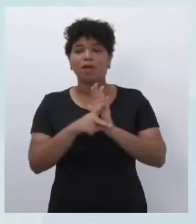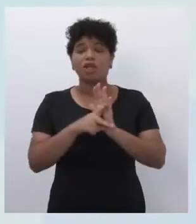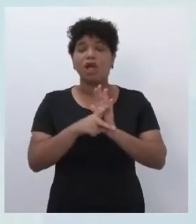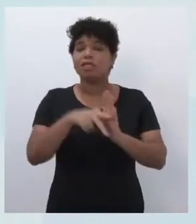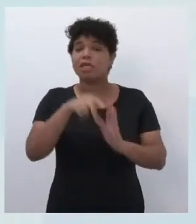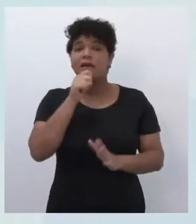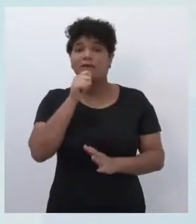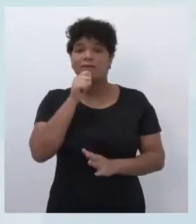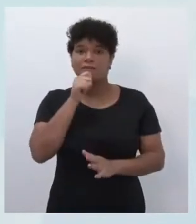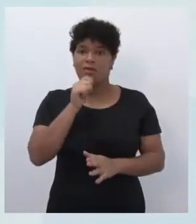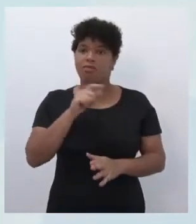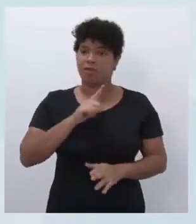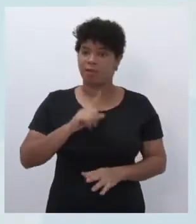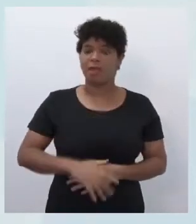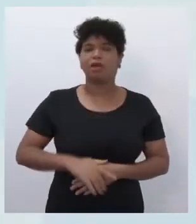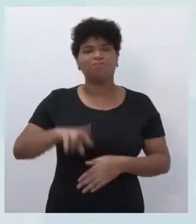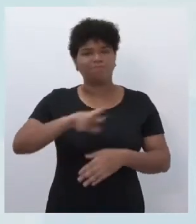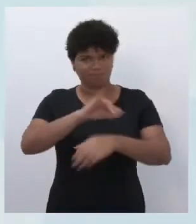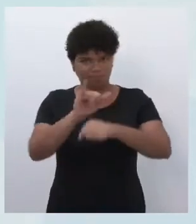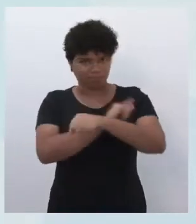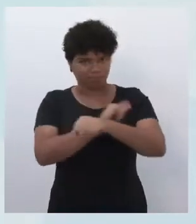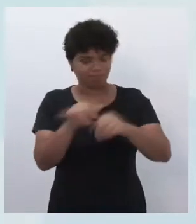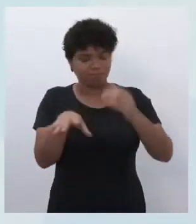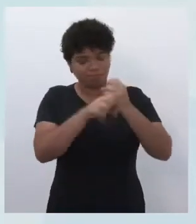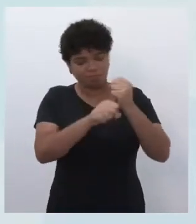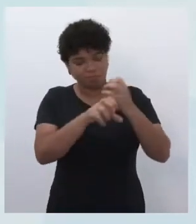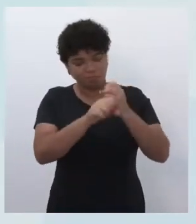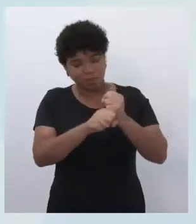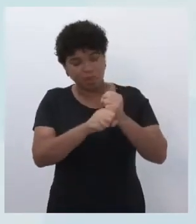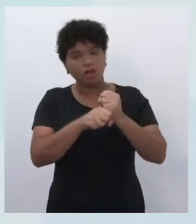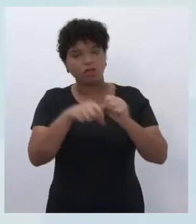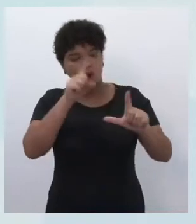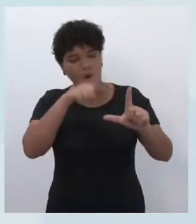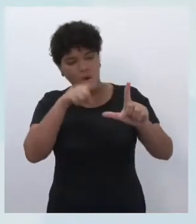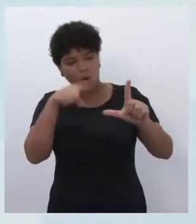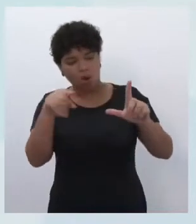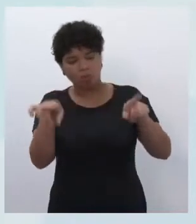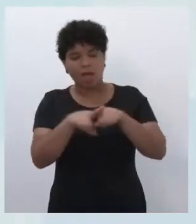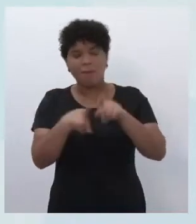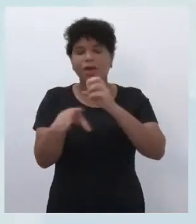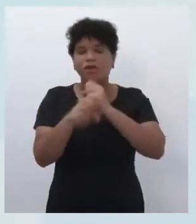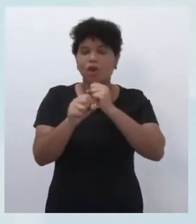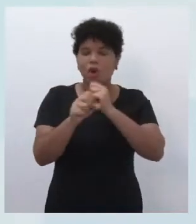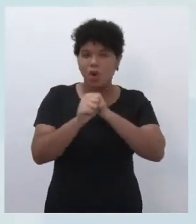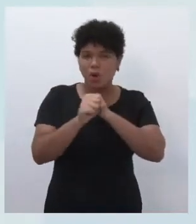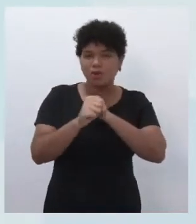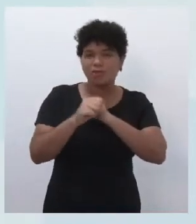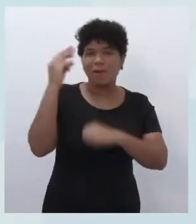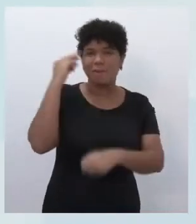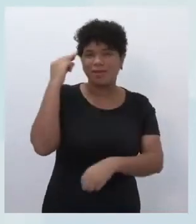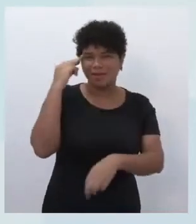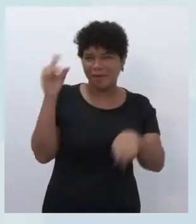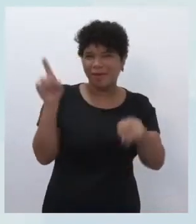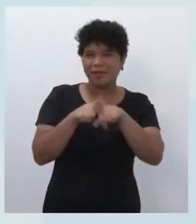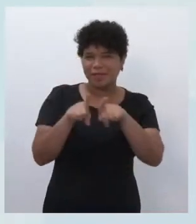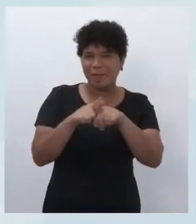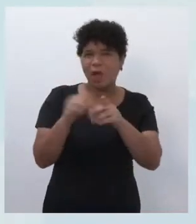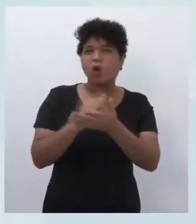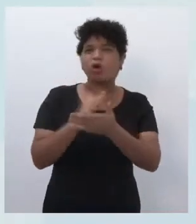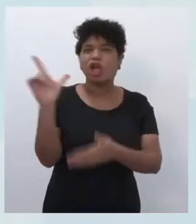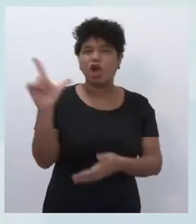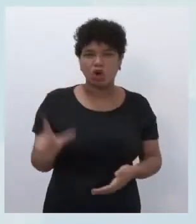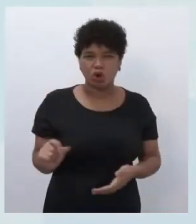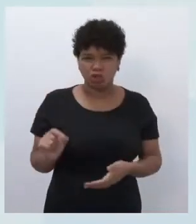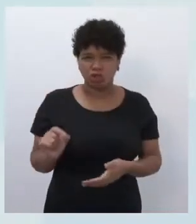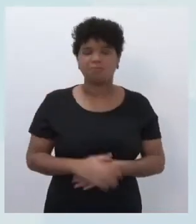utilizando estratégias diversas como cálculo por estimativa, cálculo mental e algoritmo. Então, pessoal, eu vou colocar